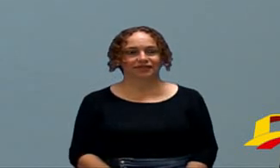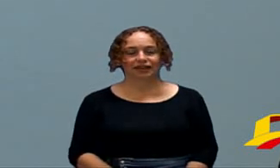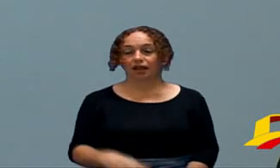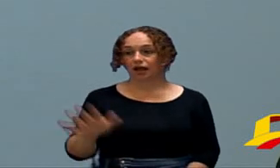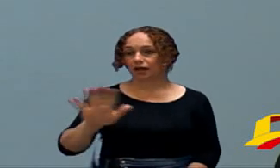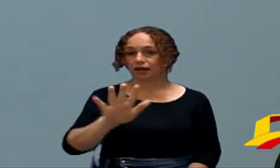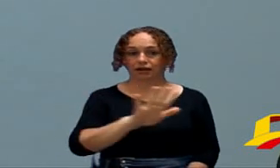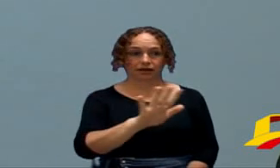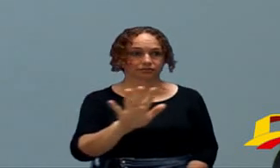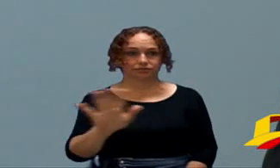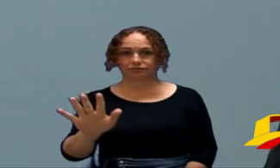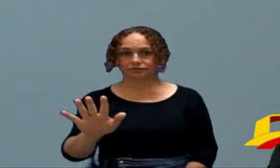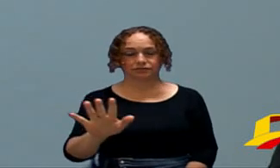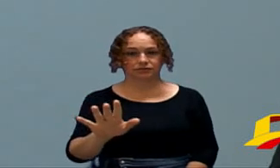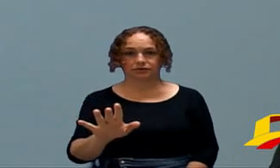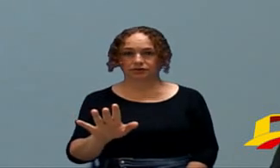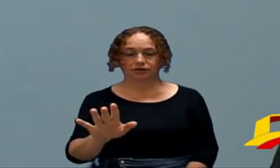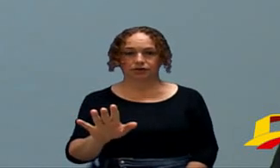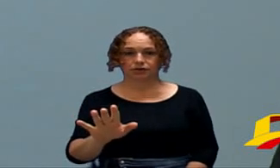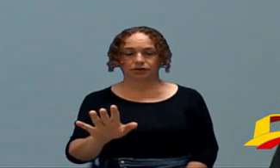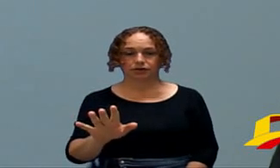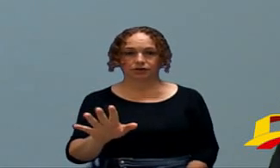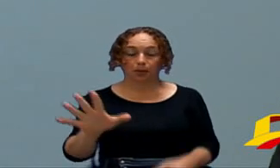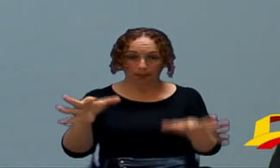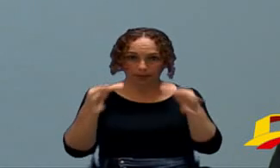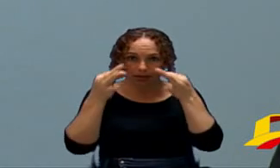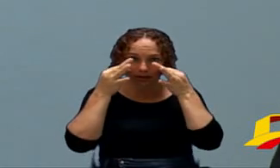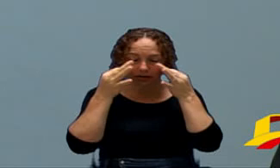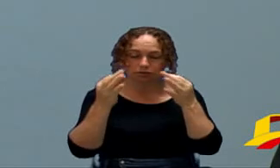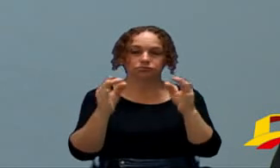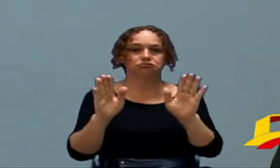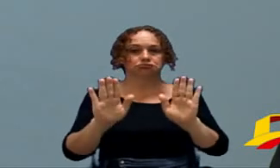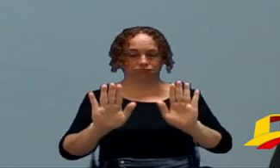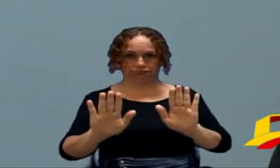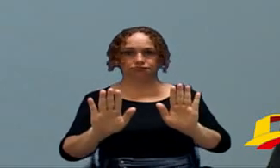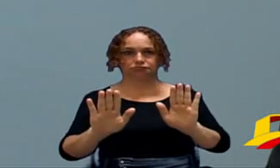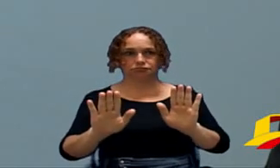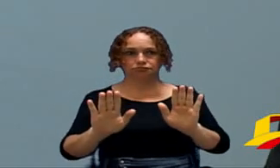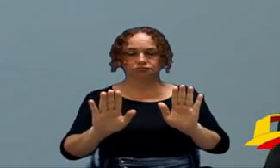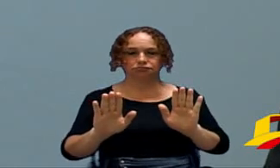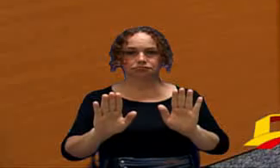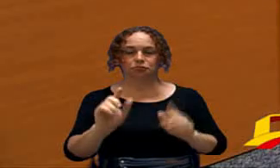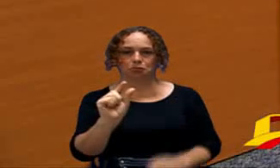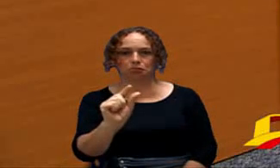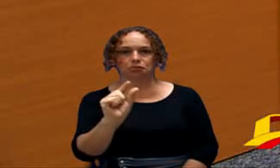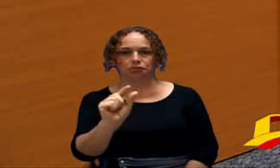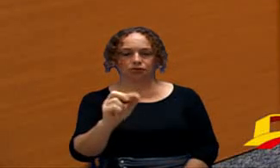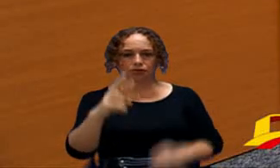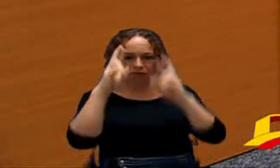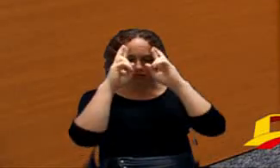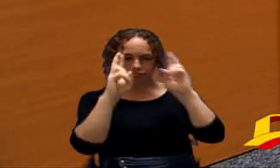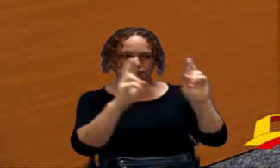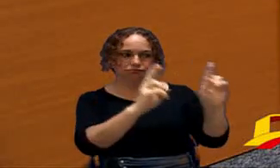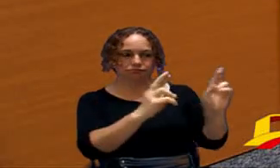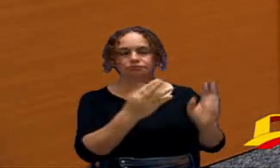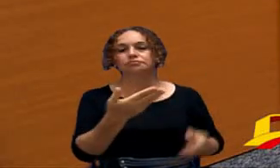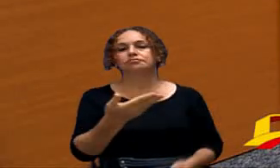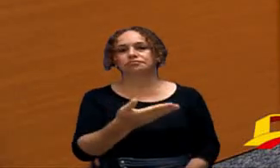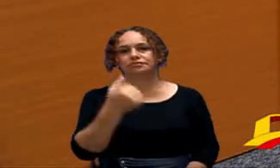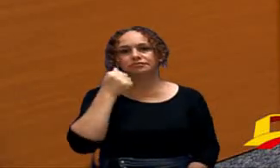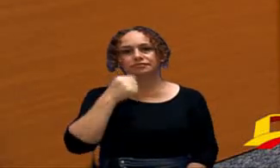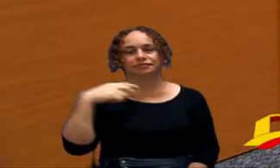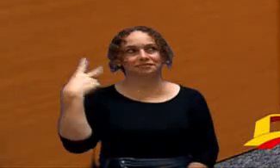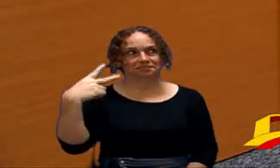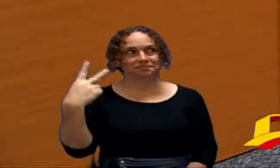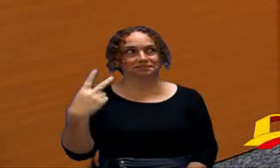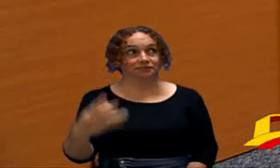só. Só um minutinho só. Vamos respeitar a vereadora, ela está finalizando o discurso. E eu só solicito